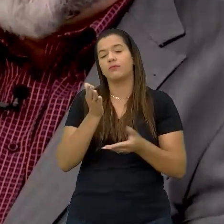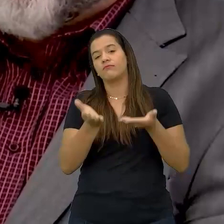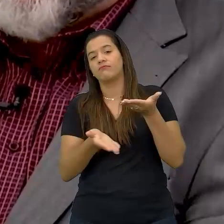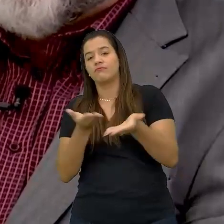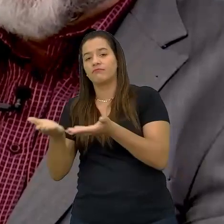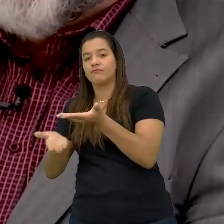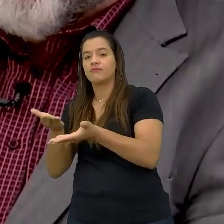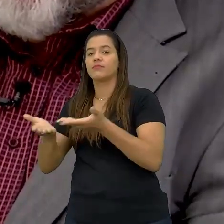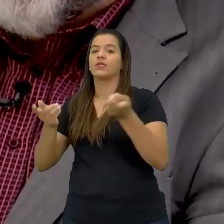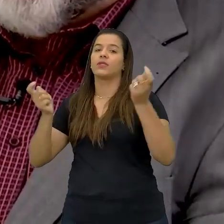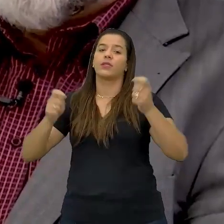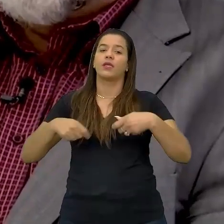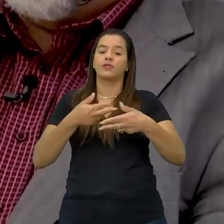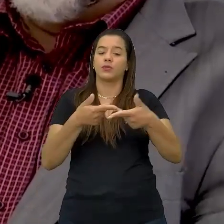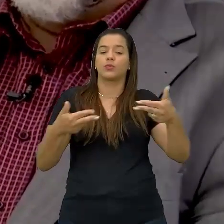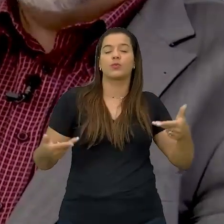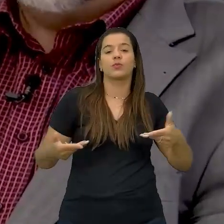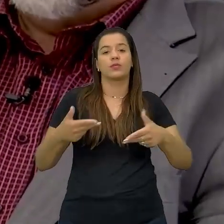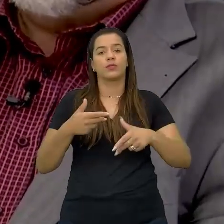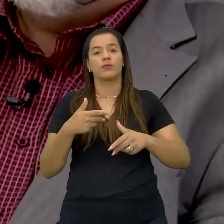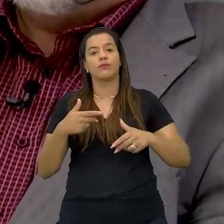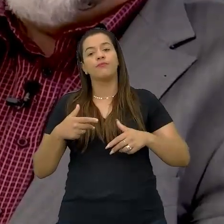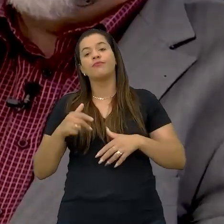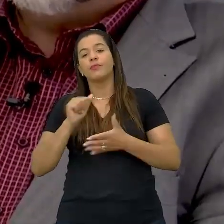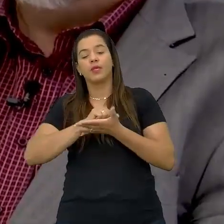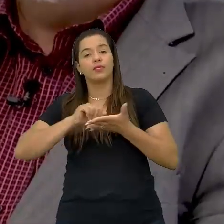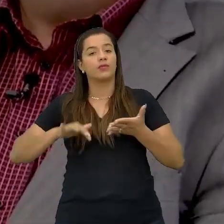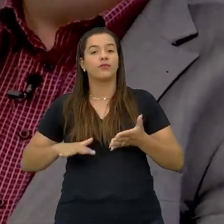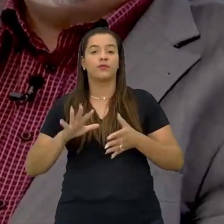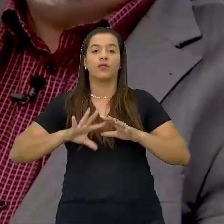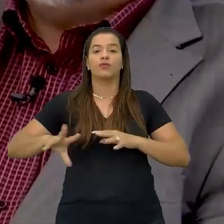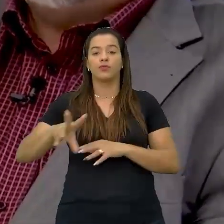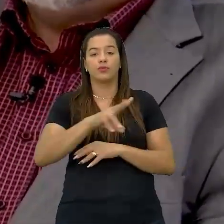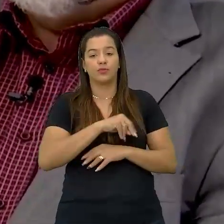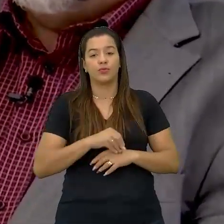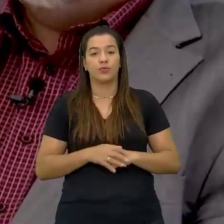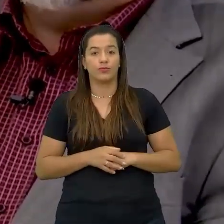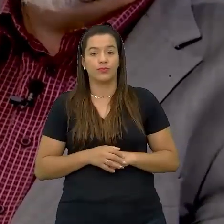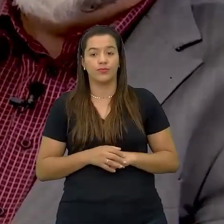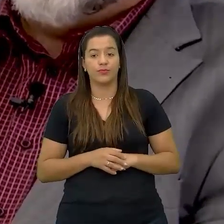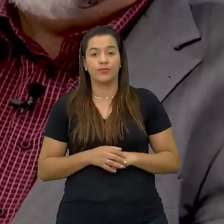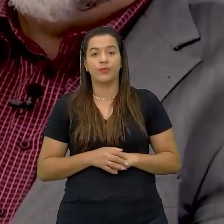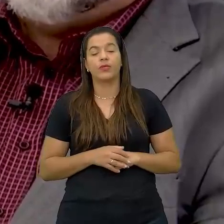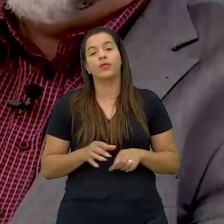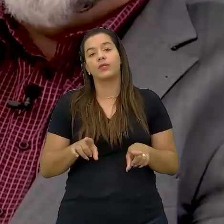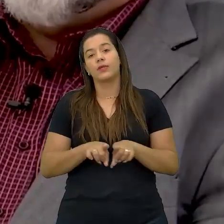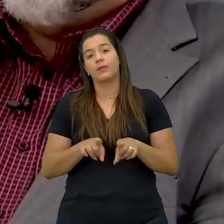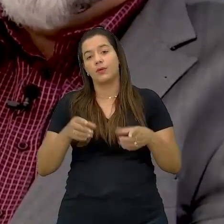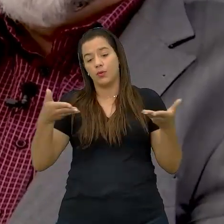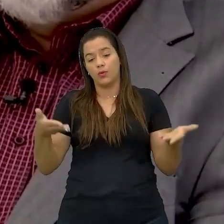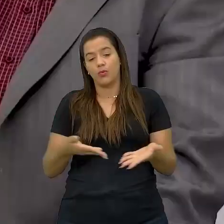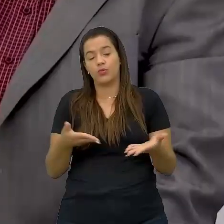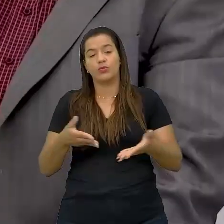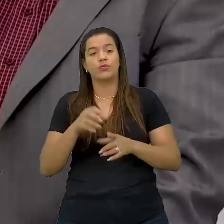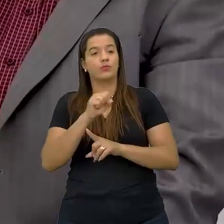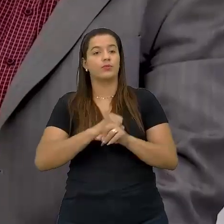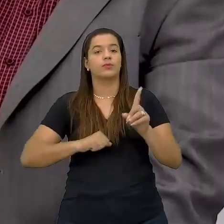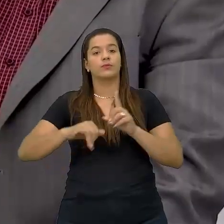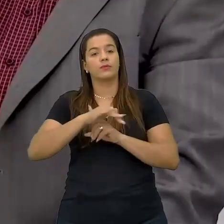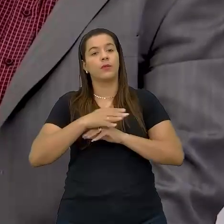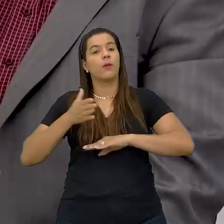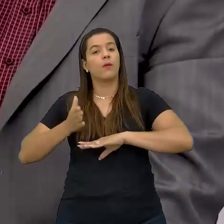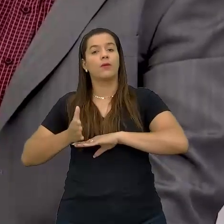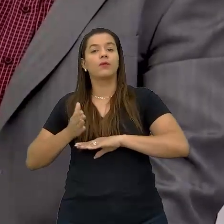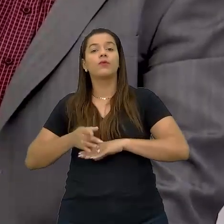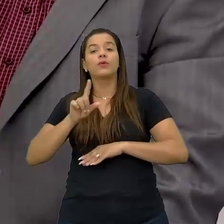nossa própria atividade. E não apenas nos colocarmos, nós docentes, como curadores, né, dentro de uma sociedade contemporânea. O que